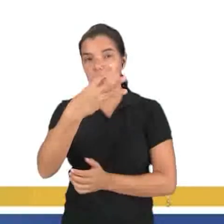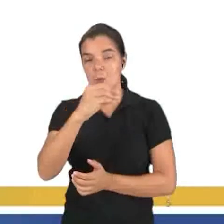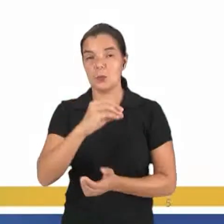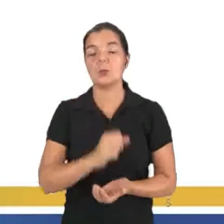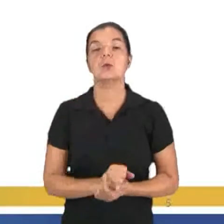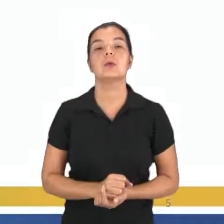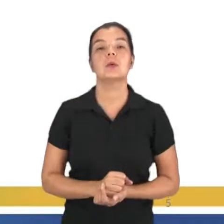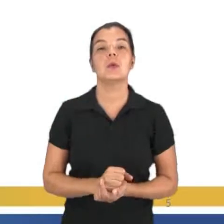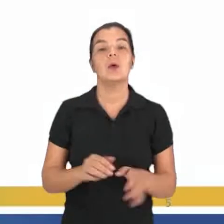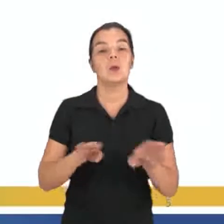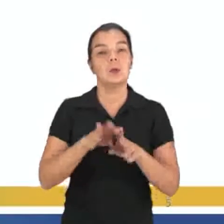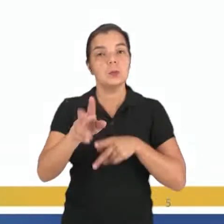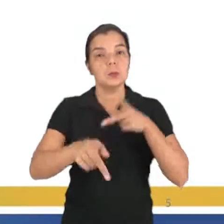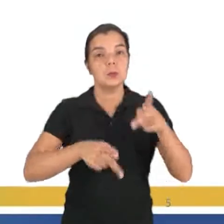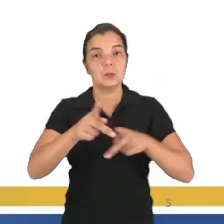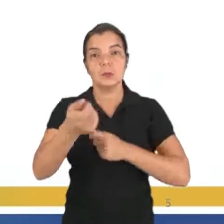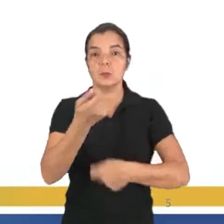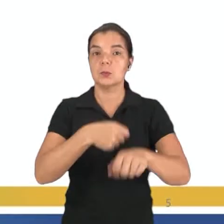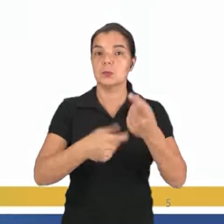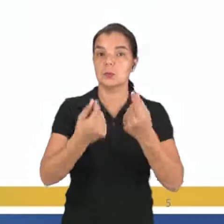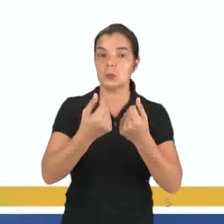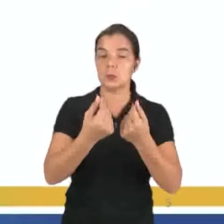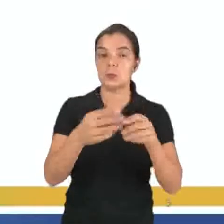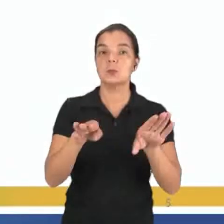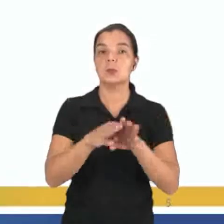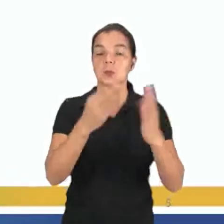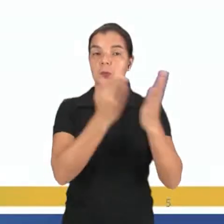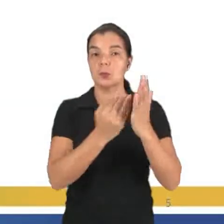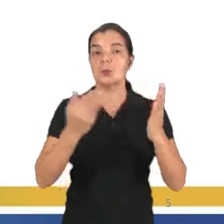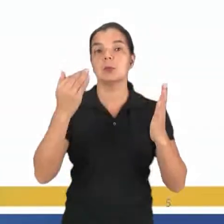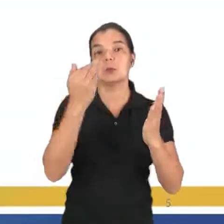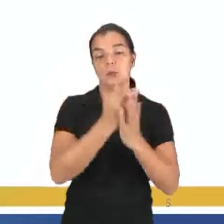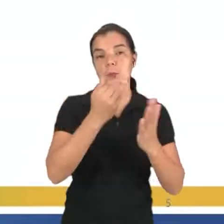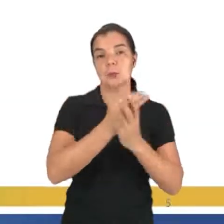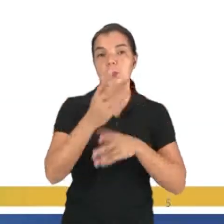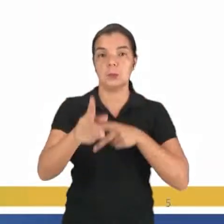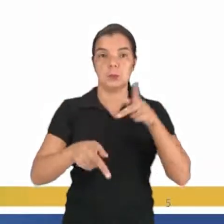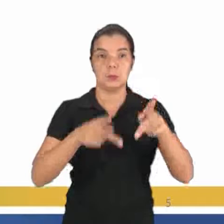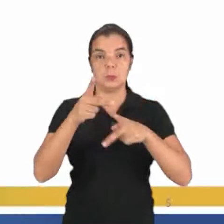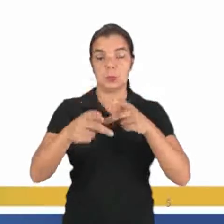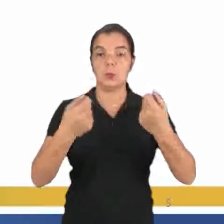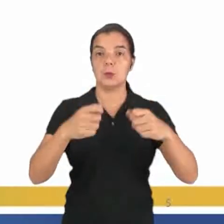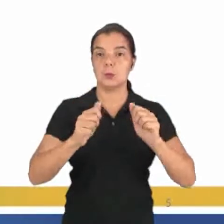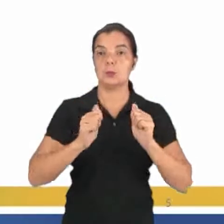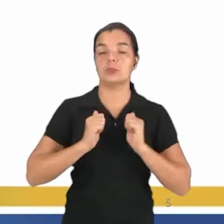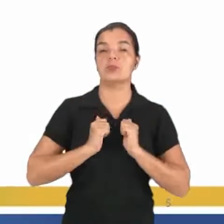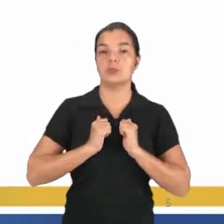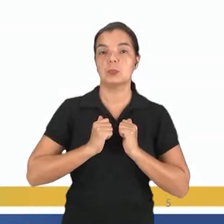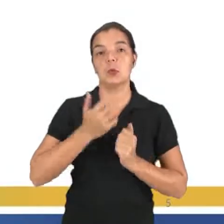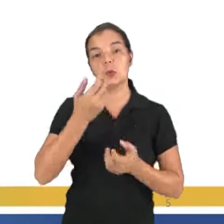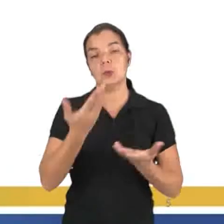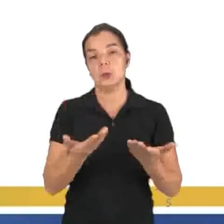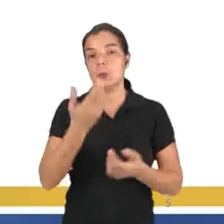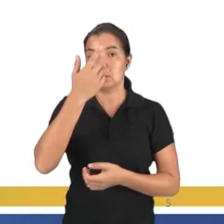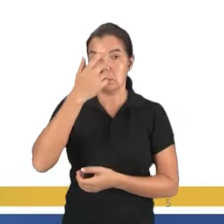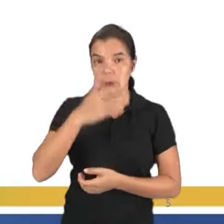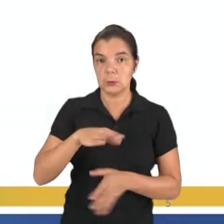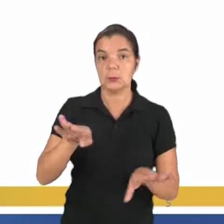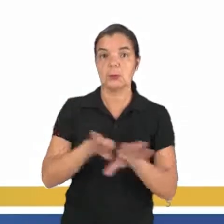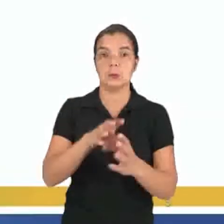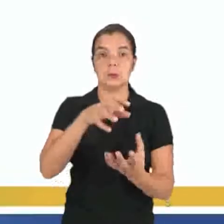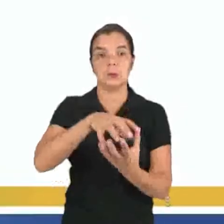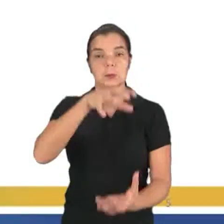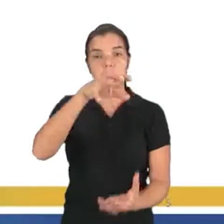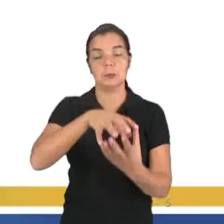que essa população economicamente ativa supere a população que é dependente, ou seja, composta por